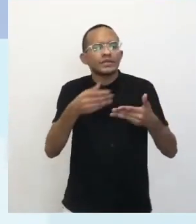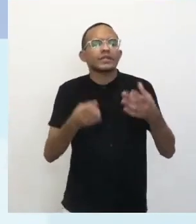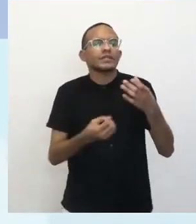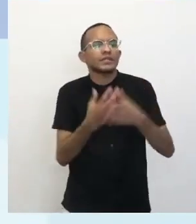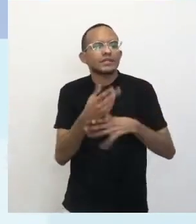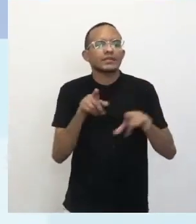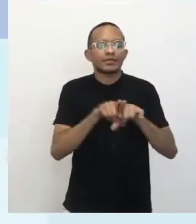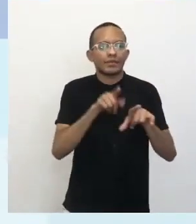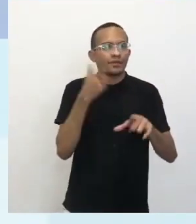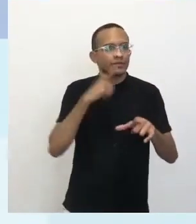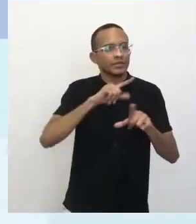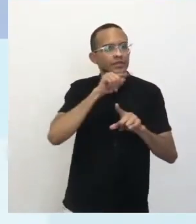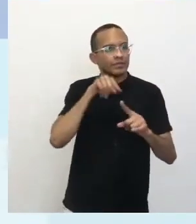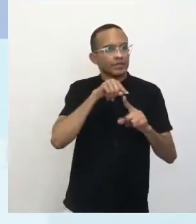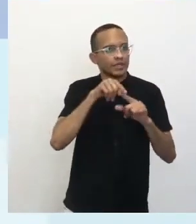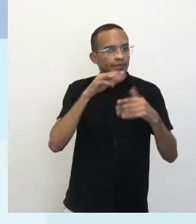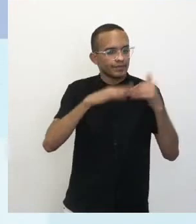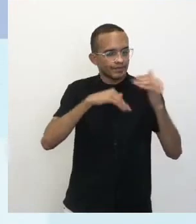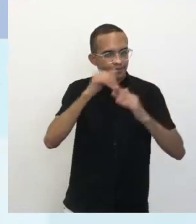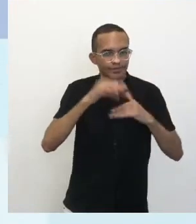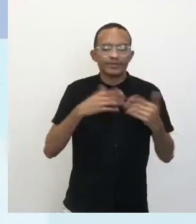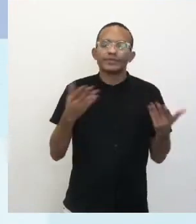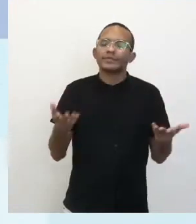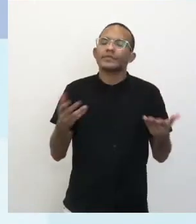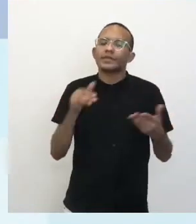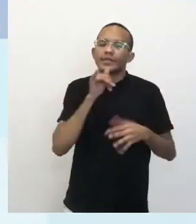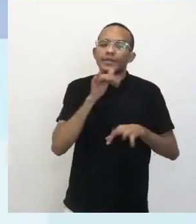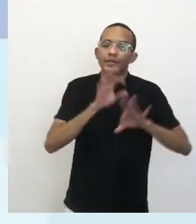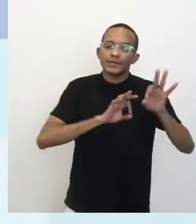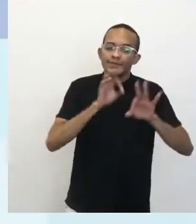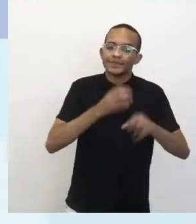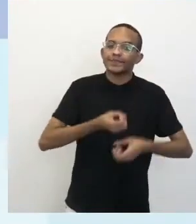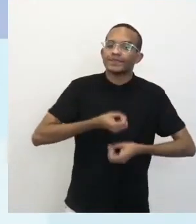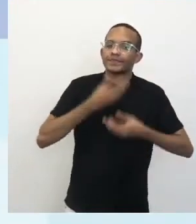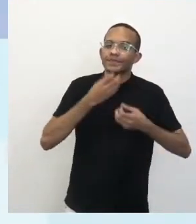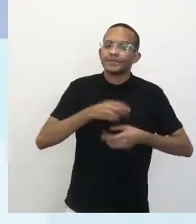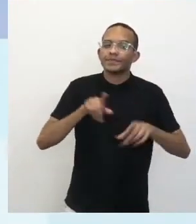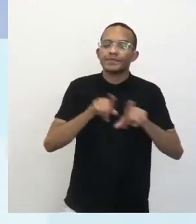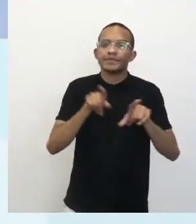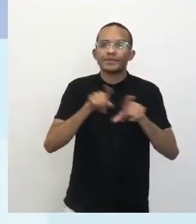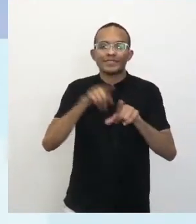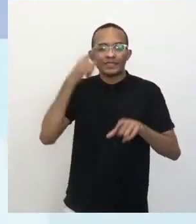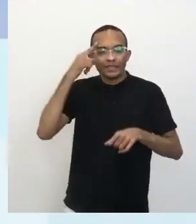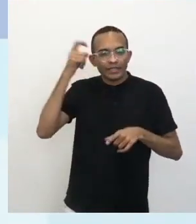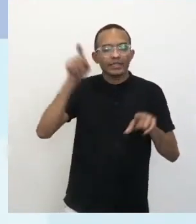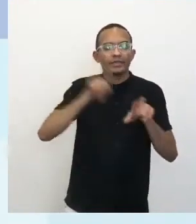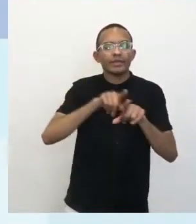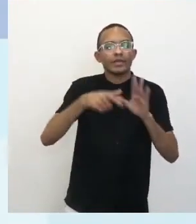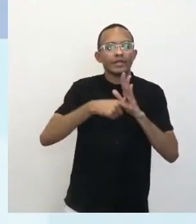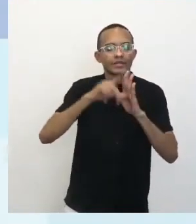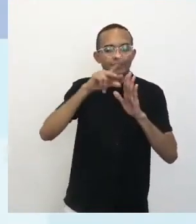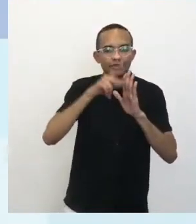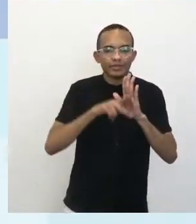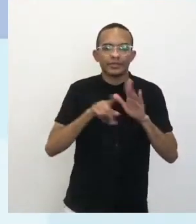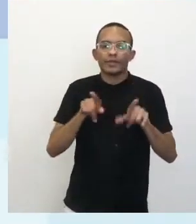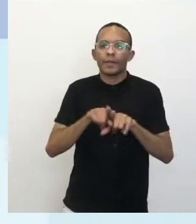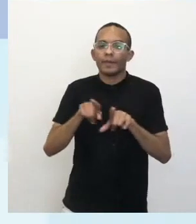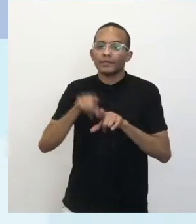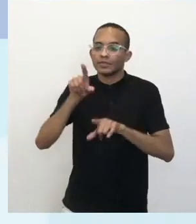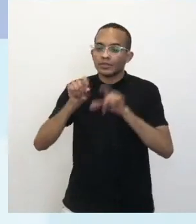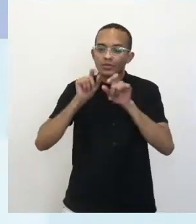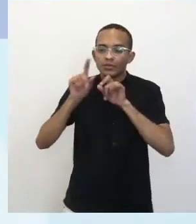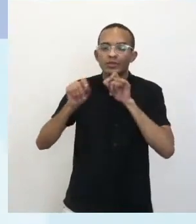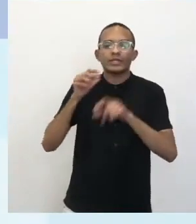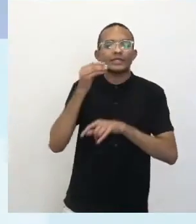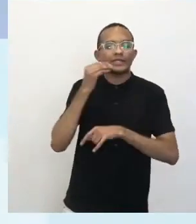mais para atingir essa habilidade? Vamos a eles. A operação poética de levantamento de hipóteses em pré-projetos, escolha